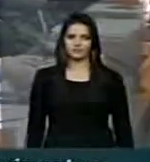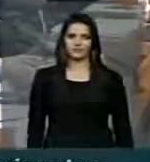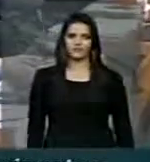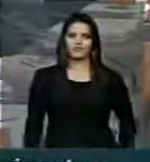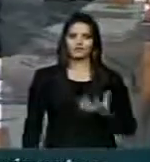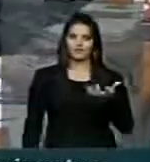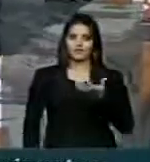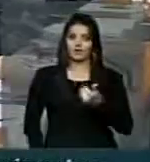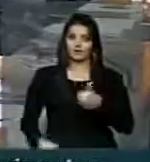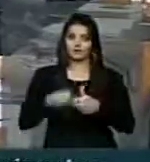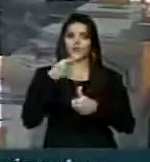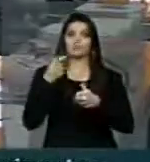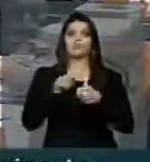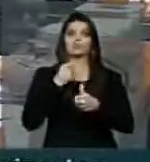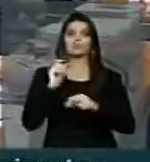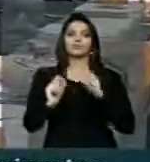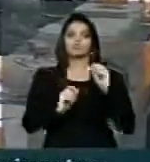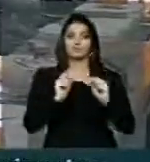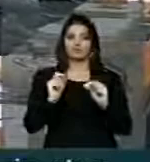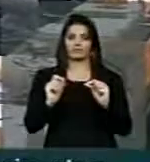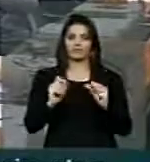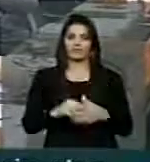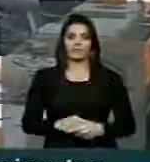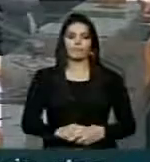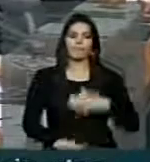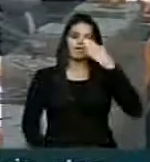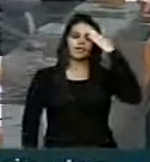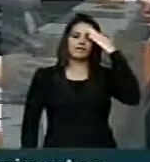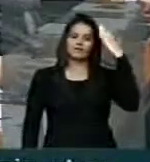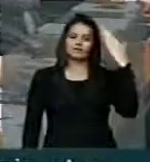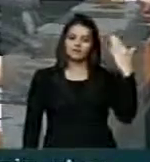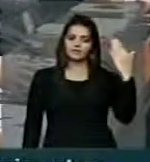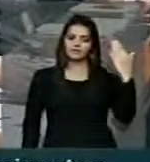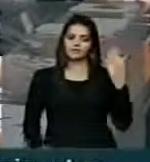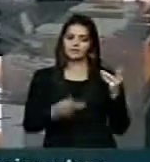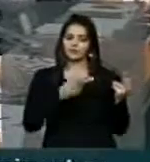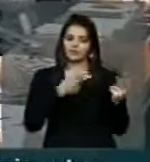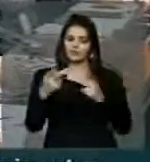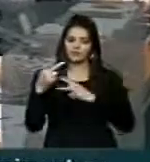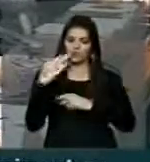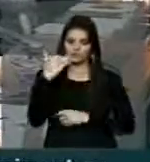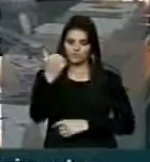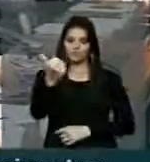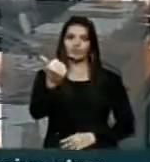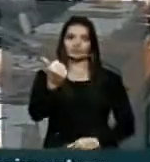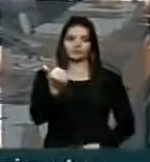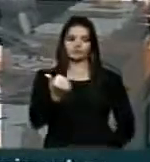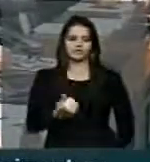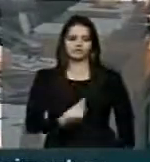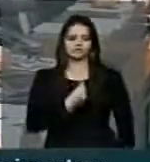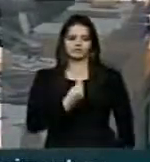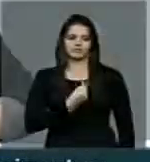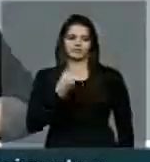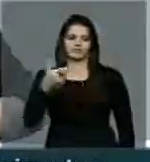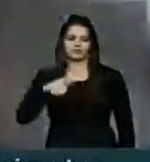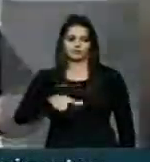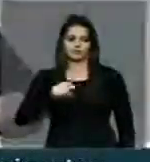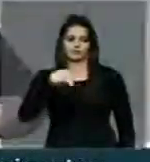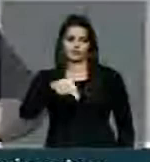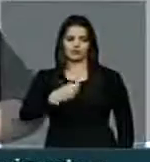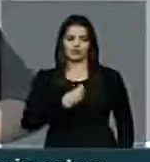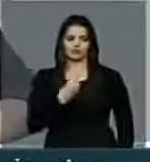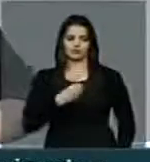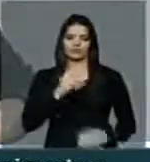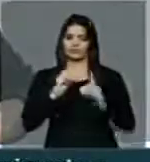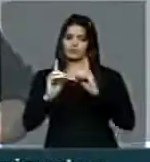Gostaria inicialmente de agradecer o convite por aqui estar novamente nessa casa para um